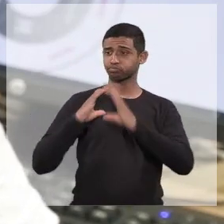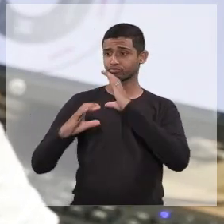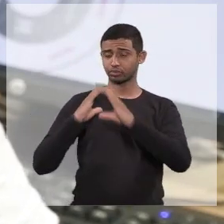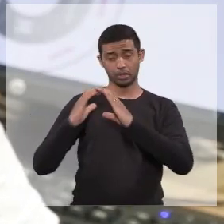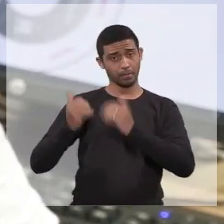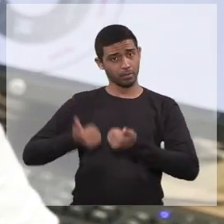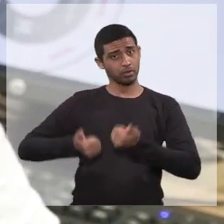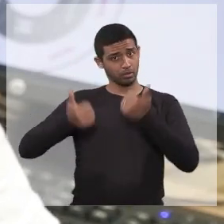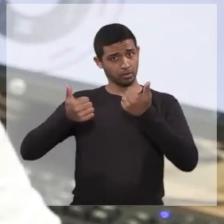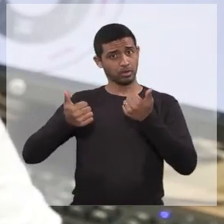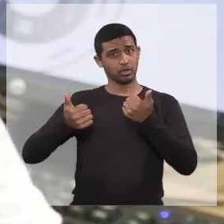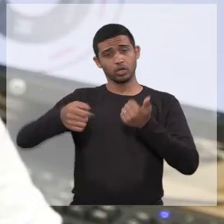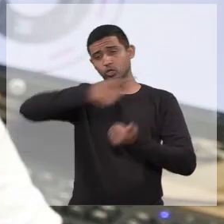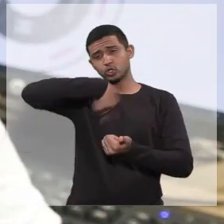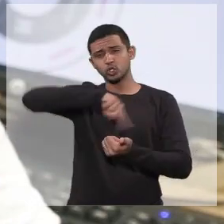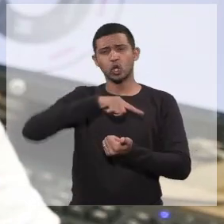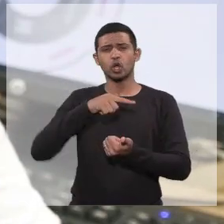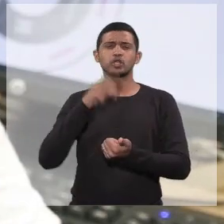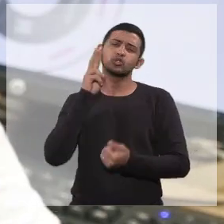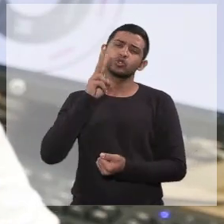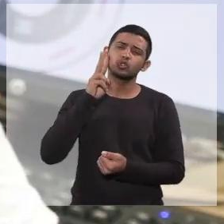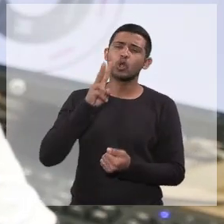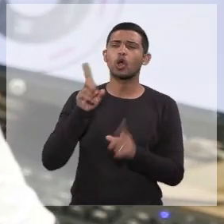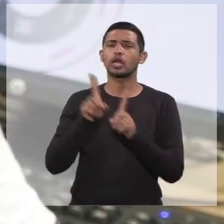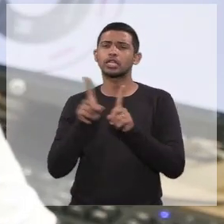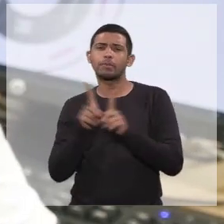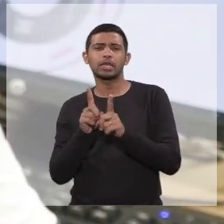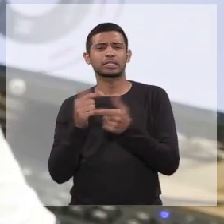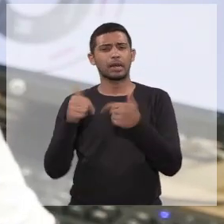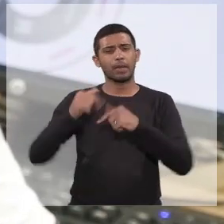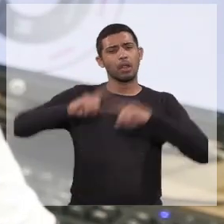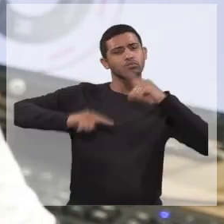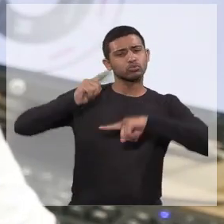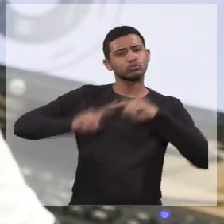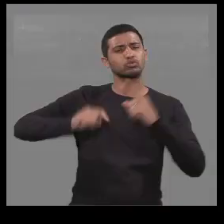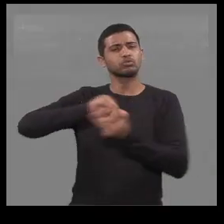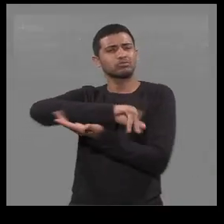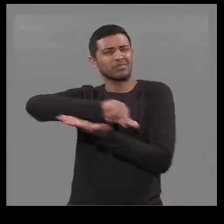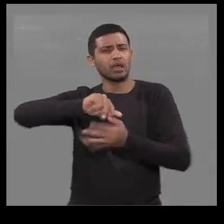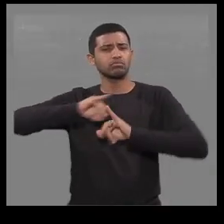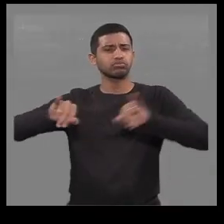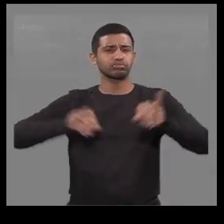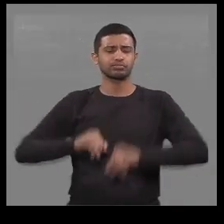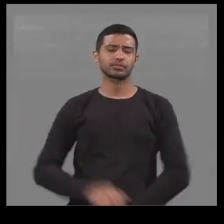comunicar mais e melhor as nossas marcas, os nossos produtos e os nossos serviços.